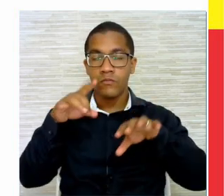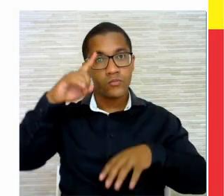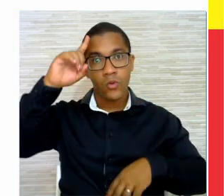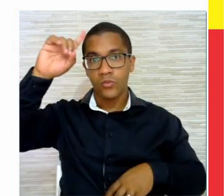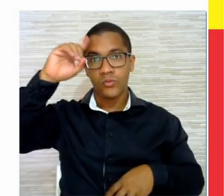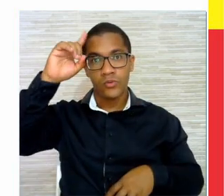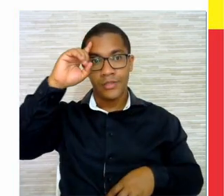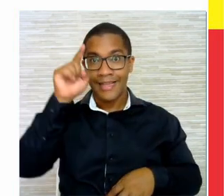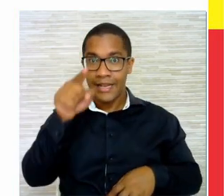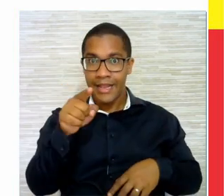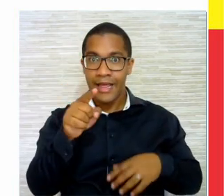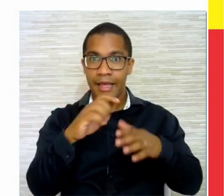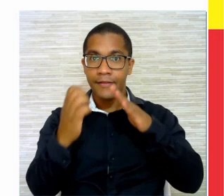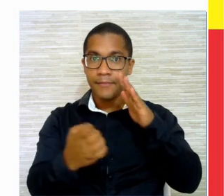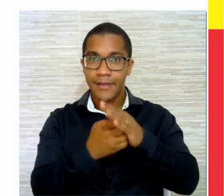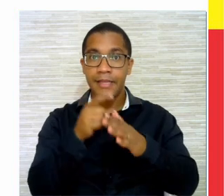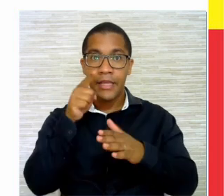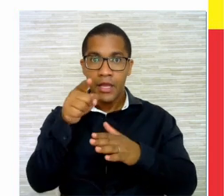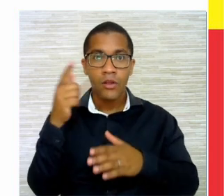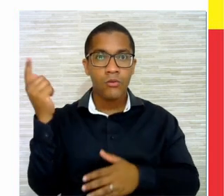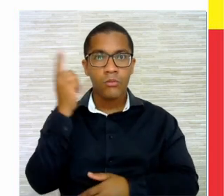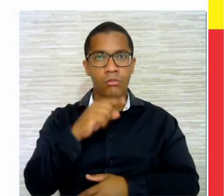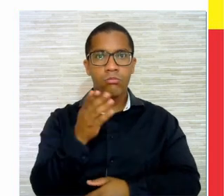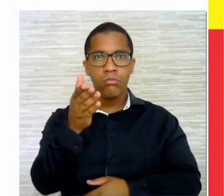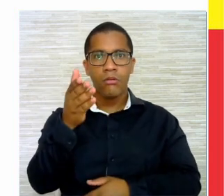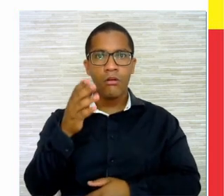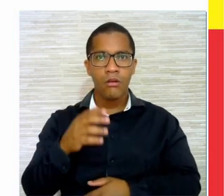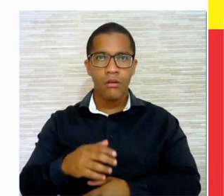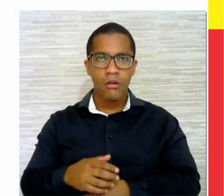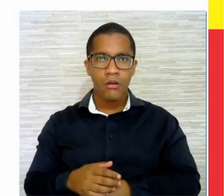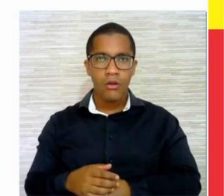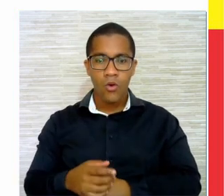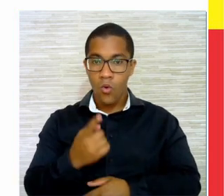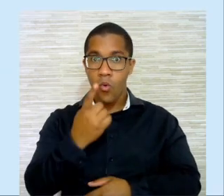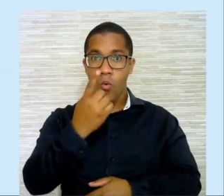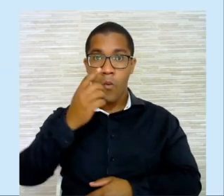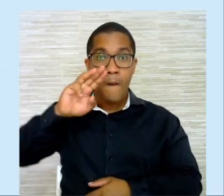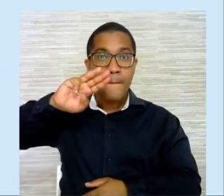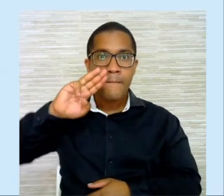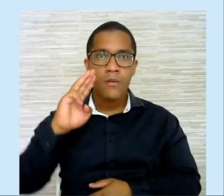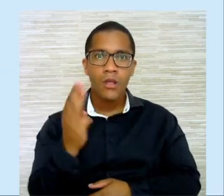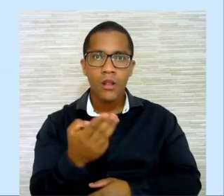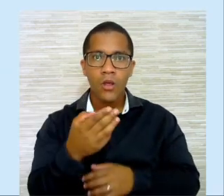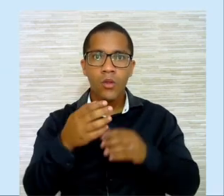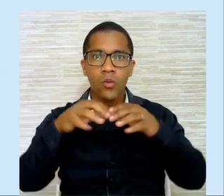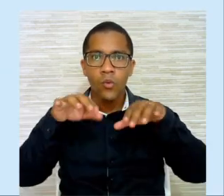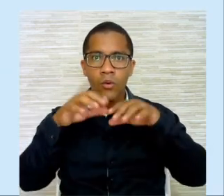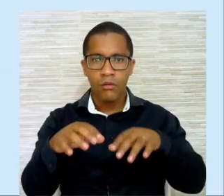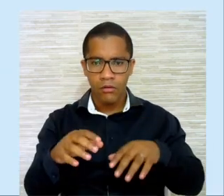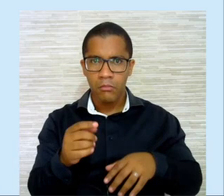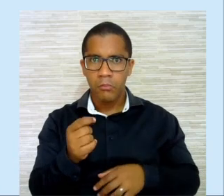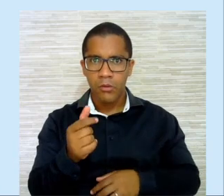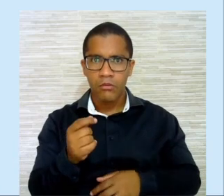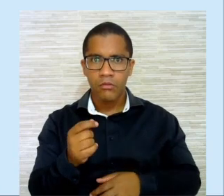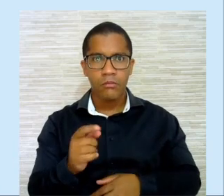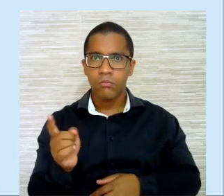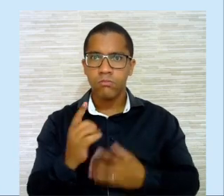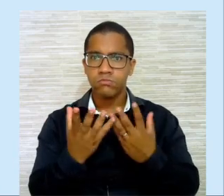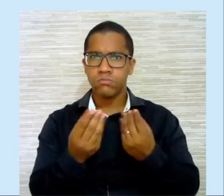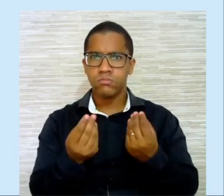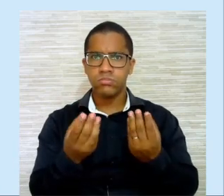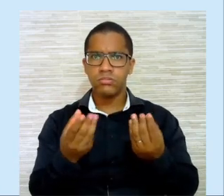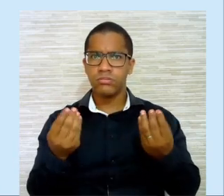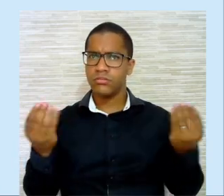dia essa empresa aí, essa granja, ela consegue extrair. Gente, quase 1 milhão de ovos por dia é muito ovo, tá? Então, você vê